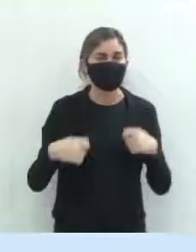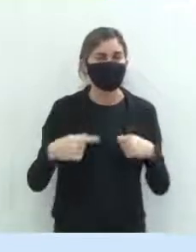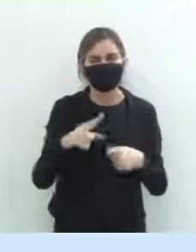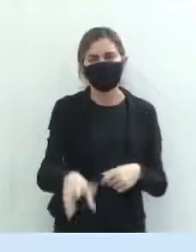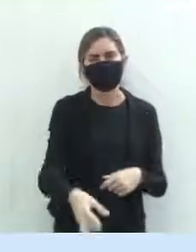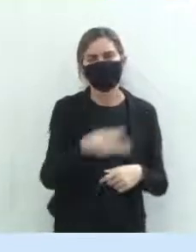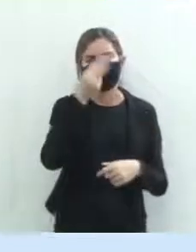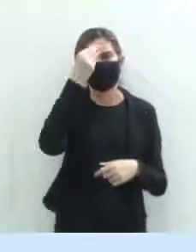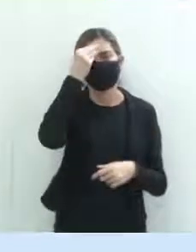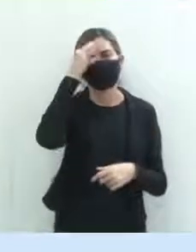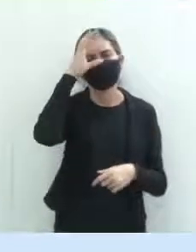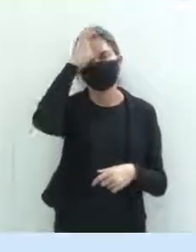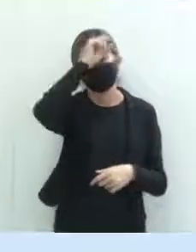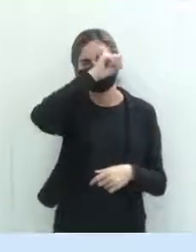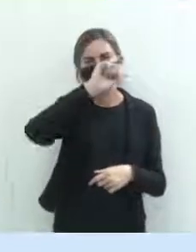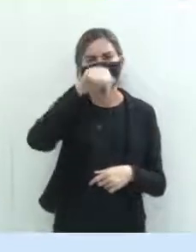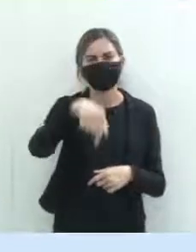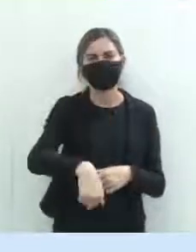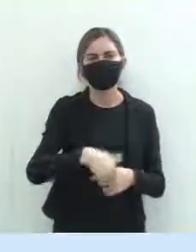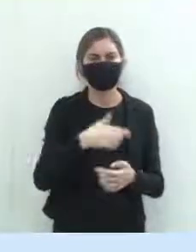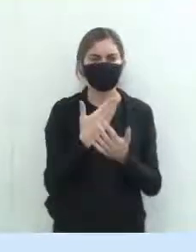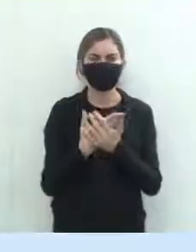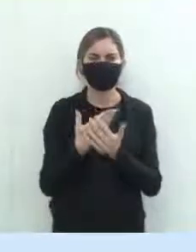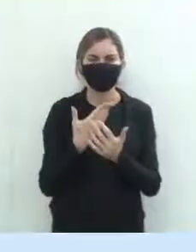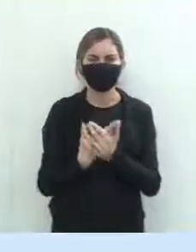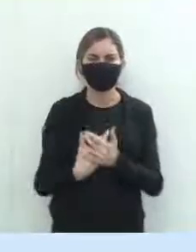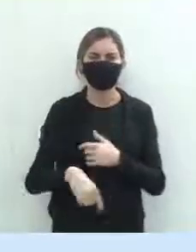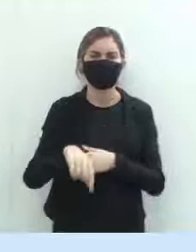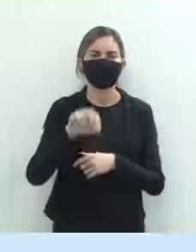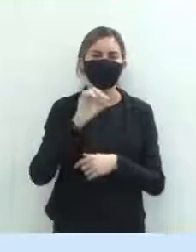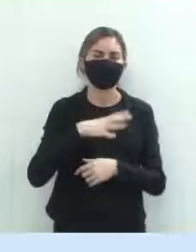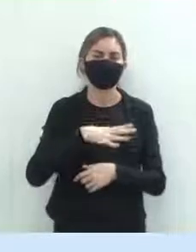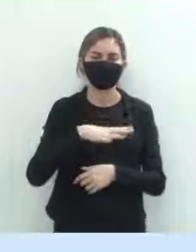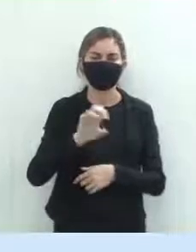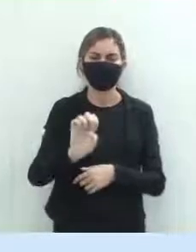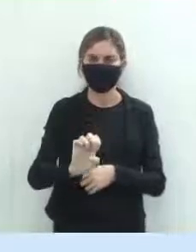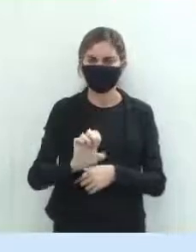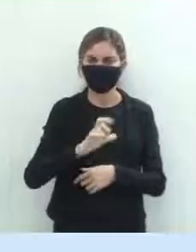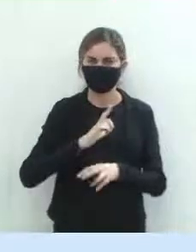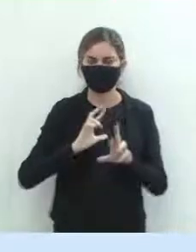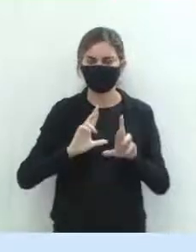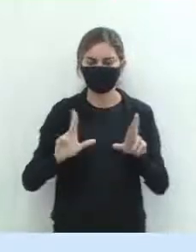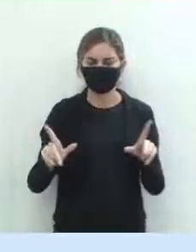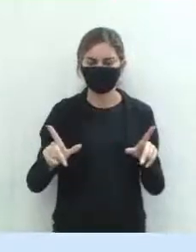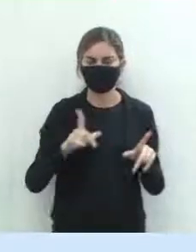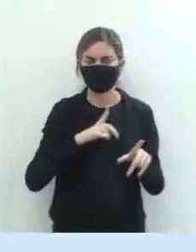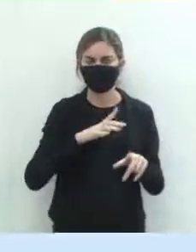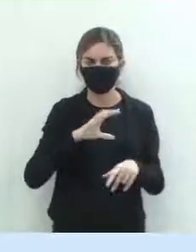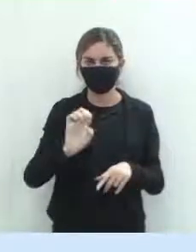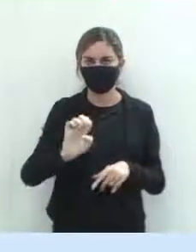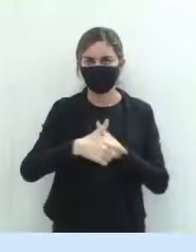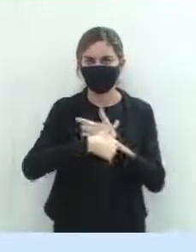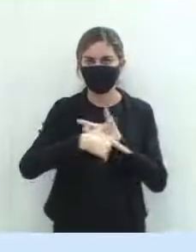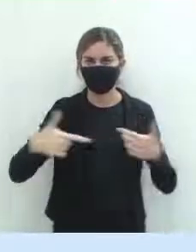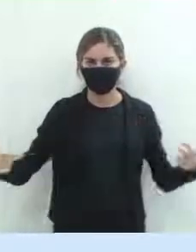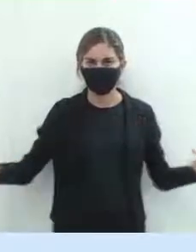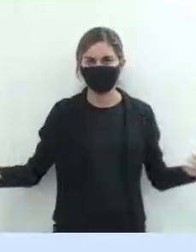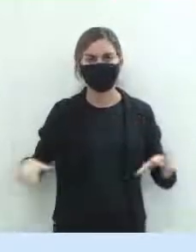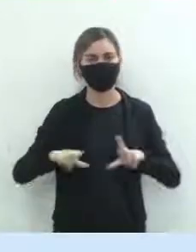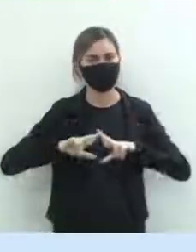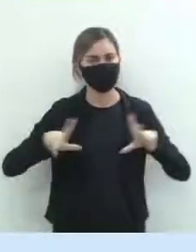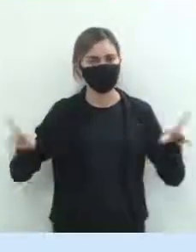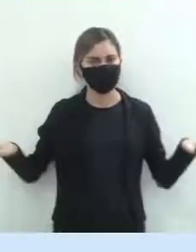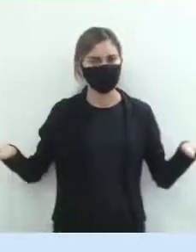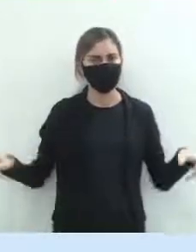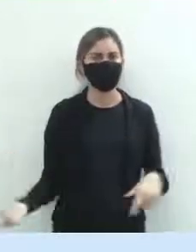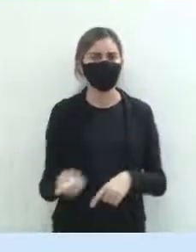vocês aprendam hoje aqui na nossa aula. O que é ética, a diferença entre ética e moral, como os